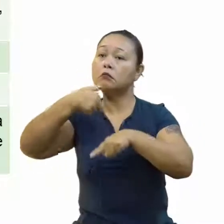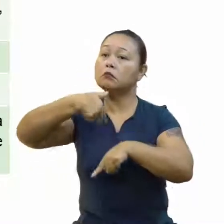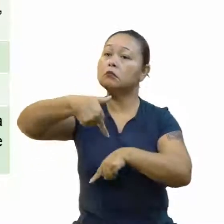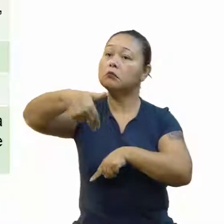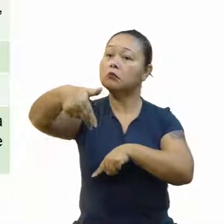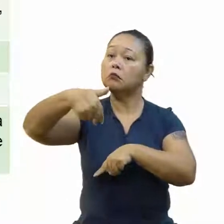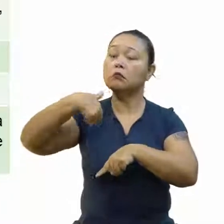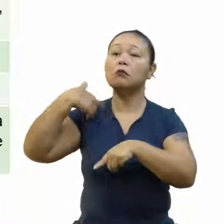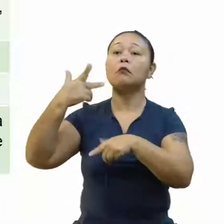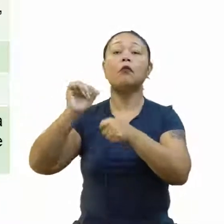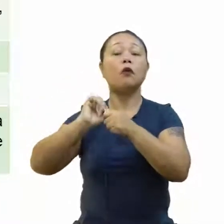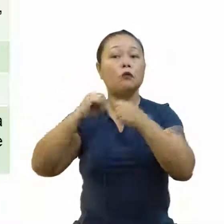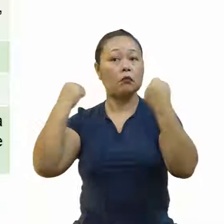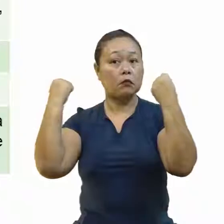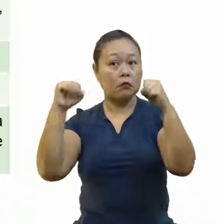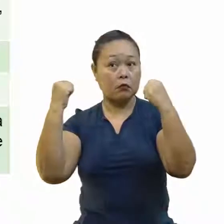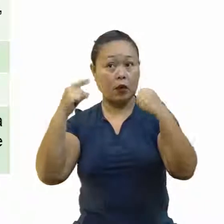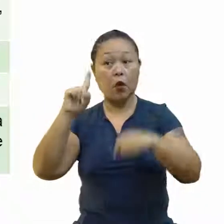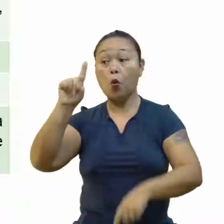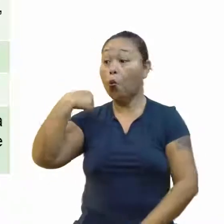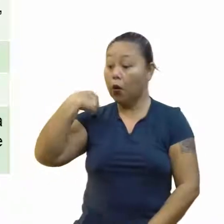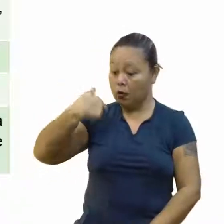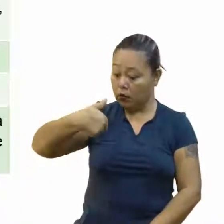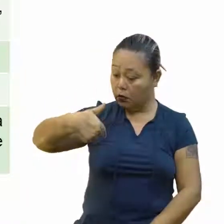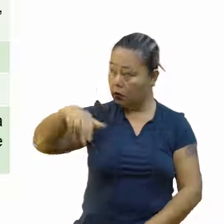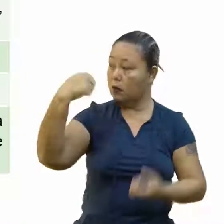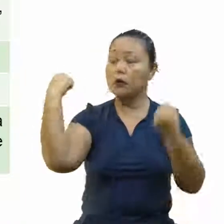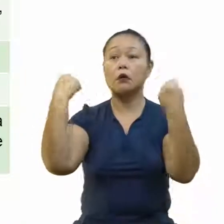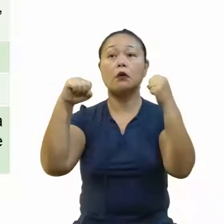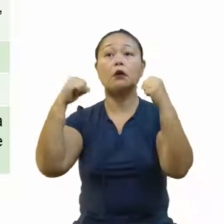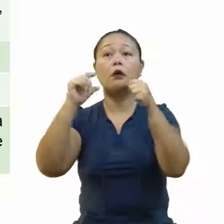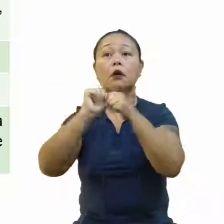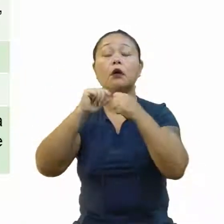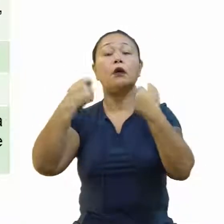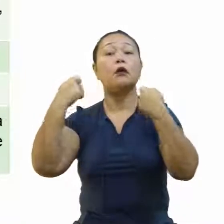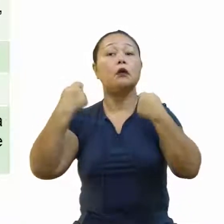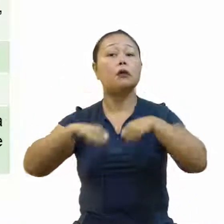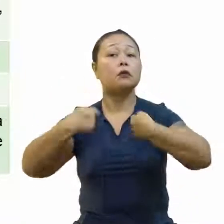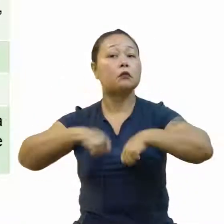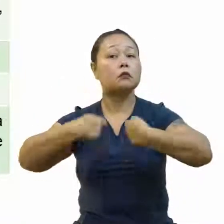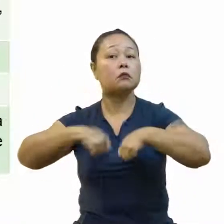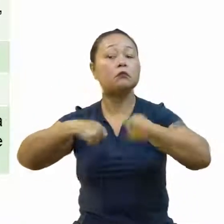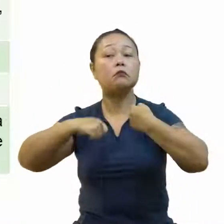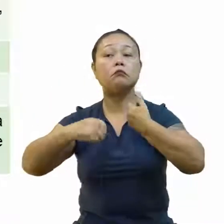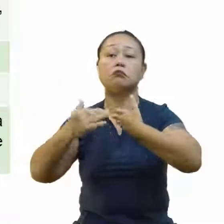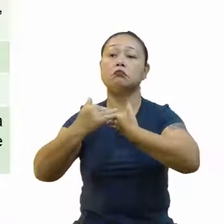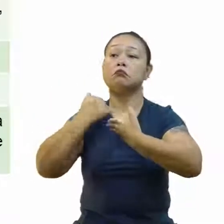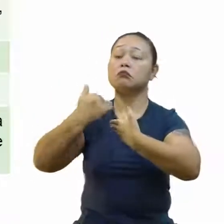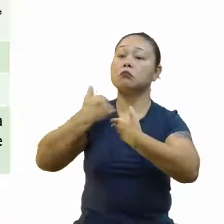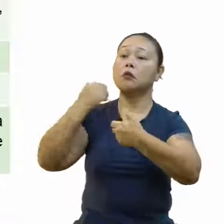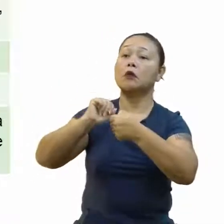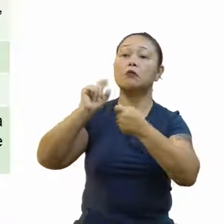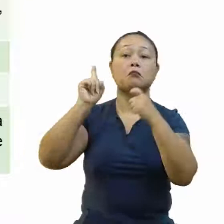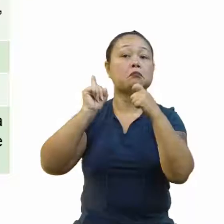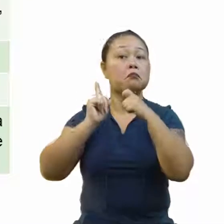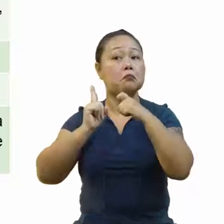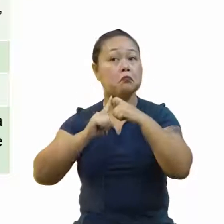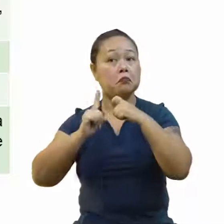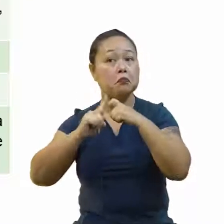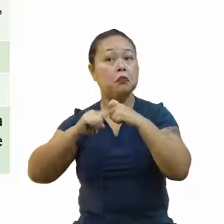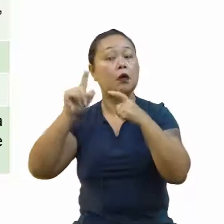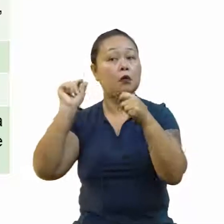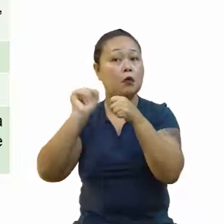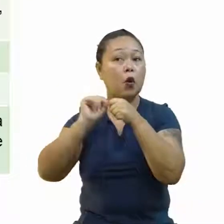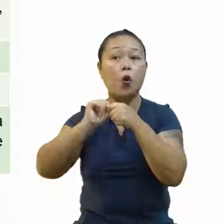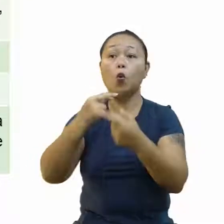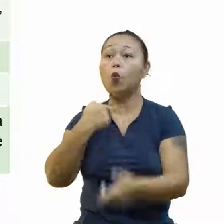Então, quando eu faço exercício físico, é lógico que eu preciso ter uma orientação médica para fazer esse exercício, não